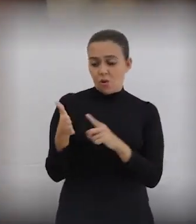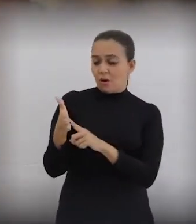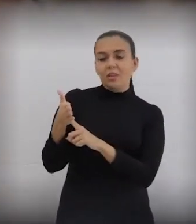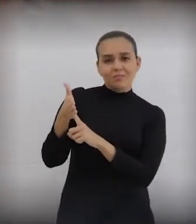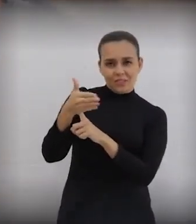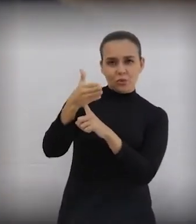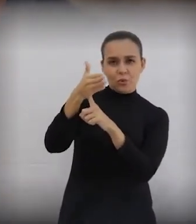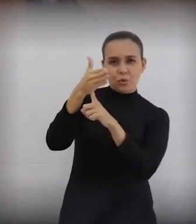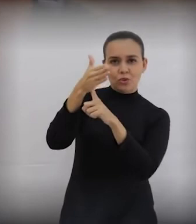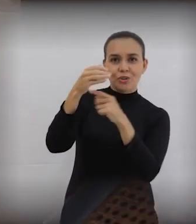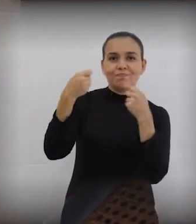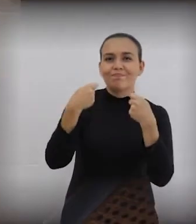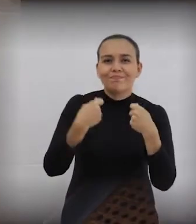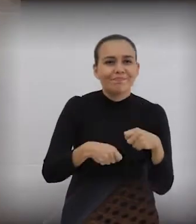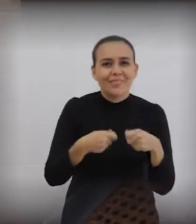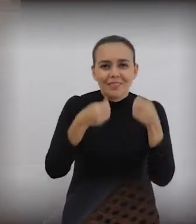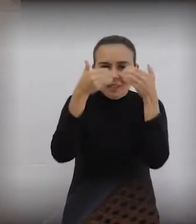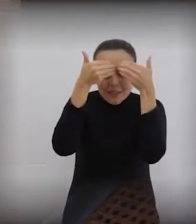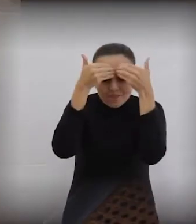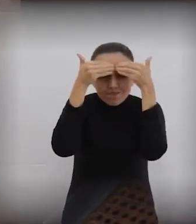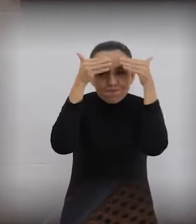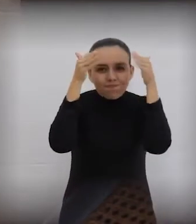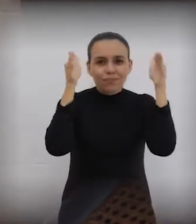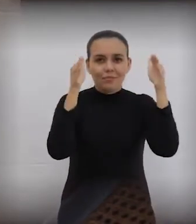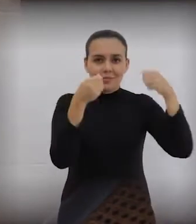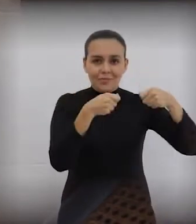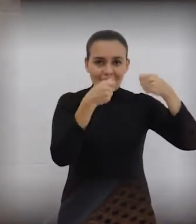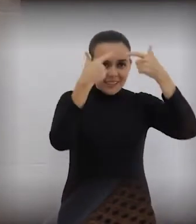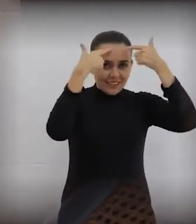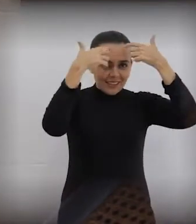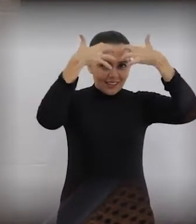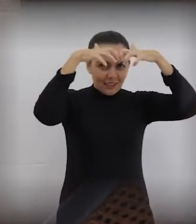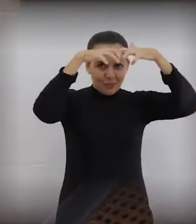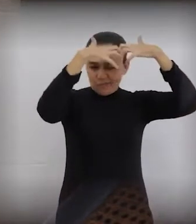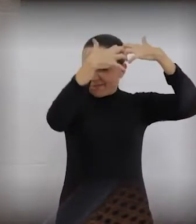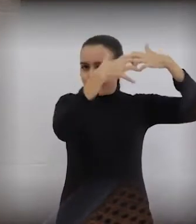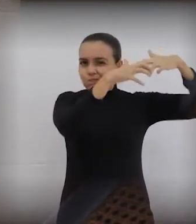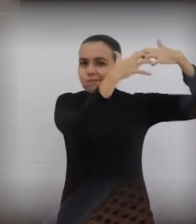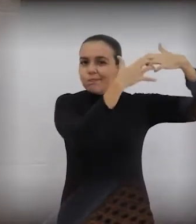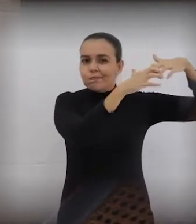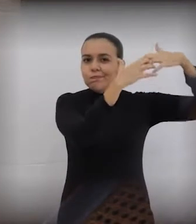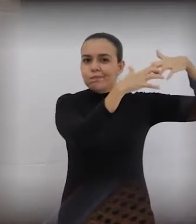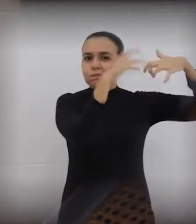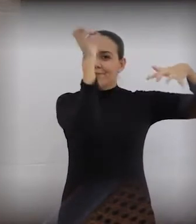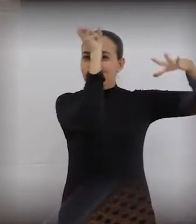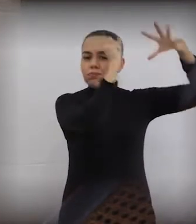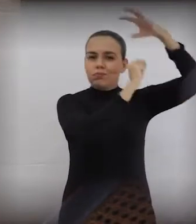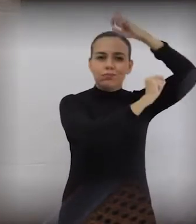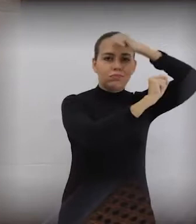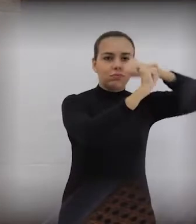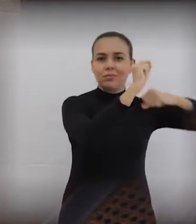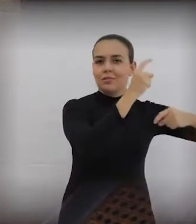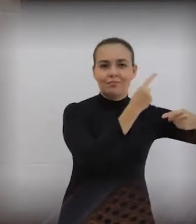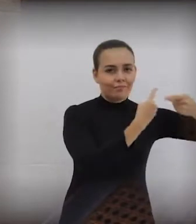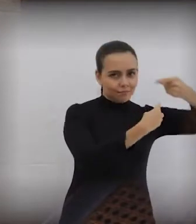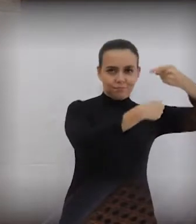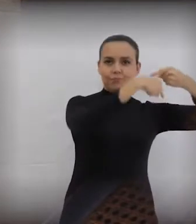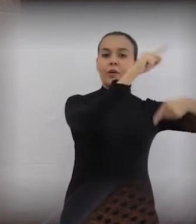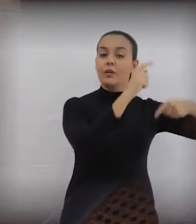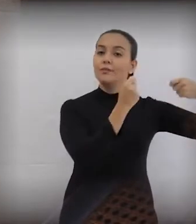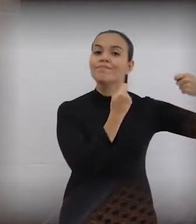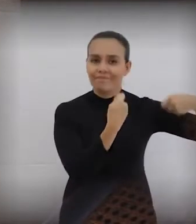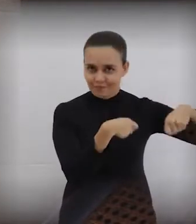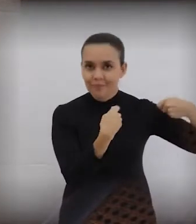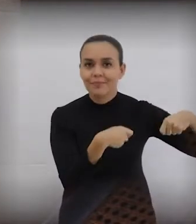meio tecnológica, meio social, a gente está tendo que, de novo, estender um pouco mais a fronteira do que seria, né,